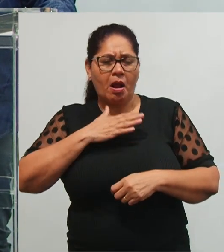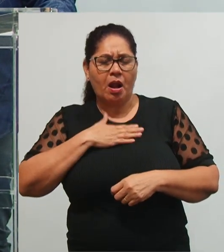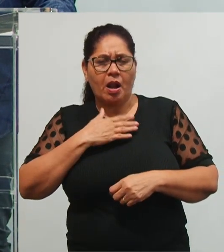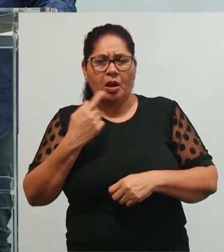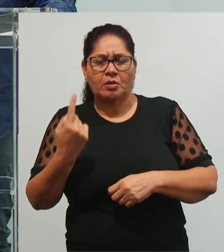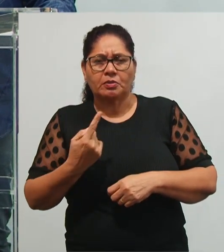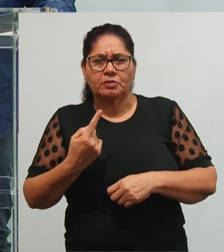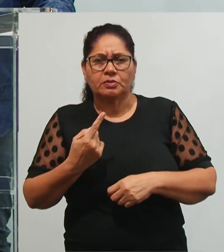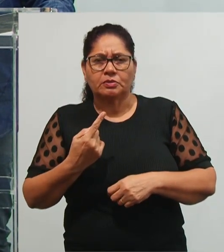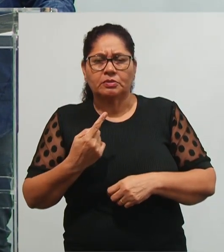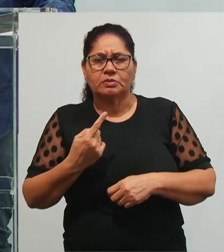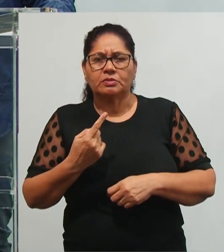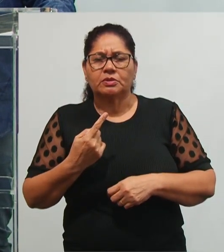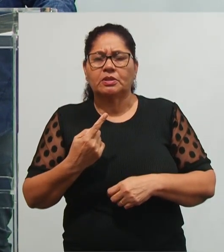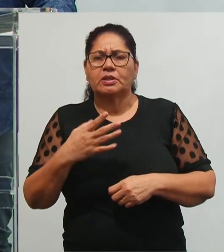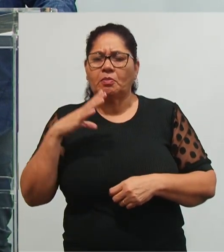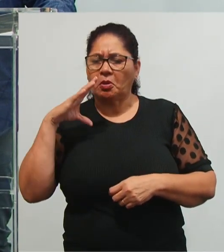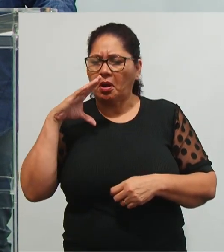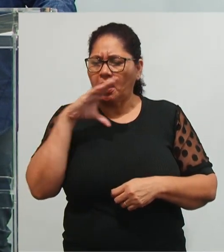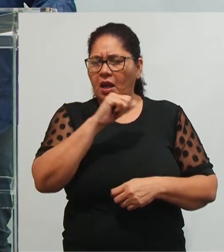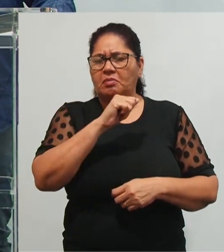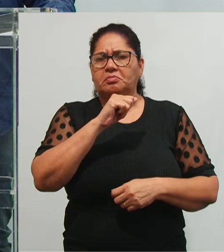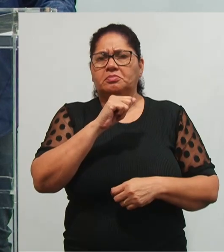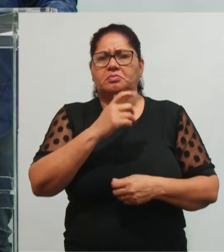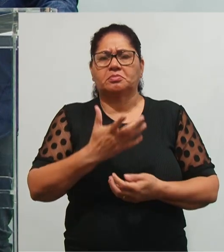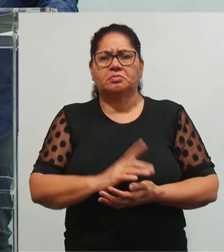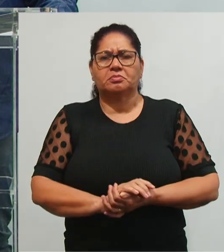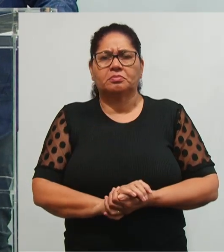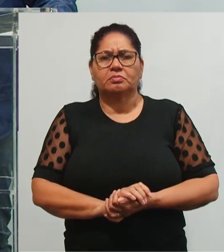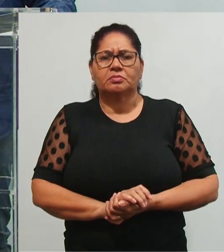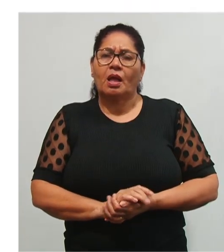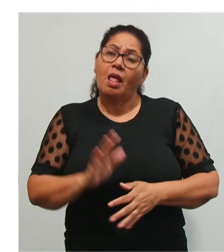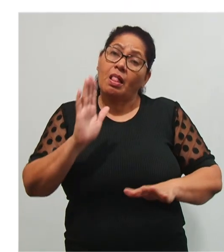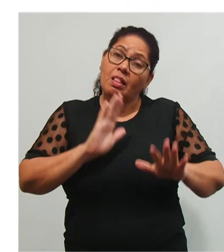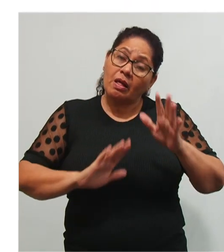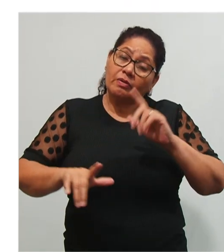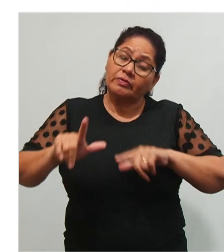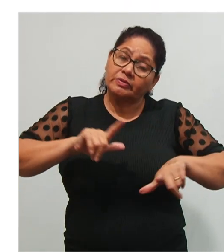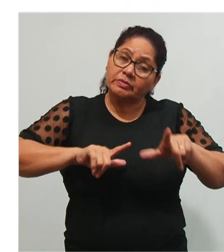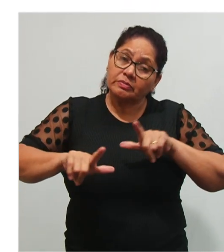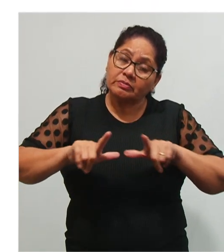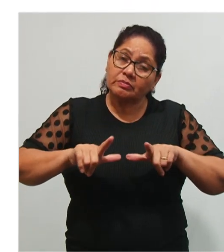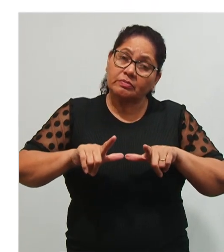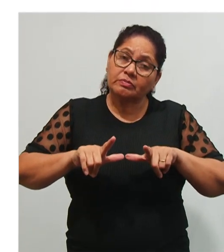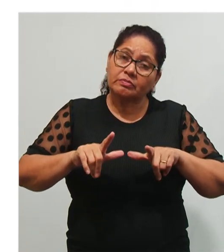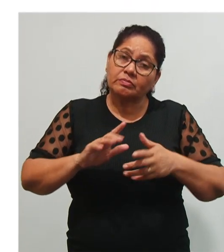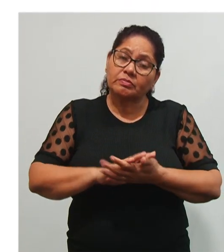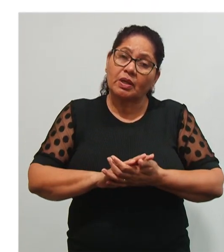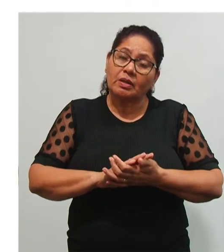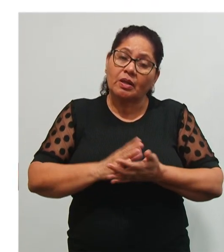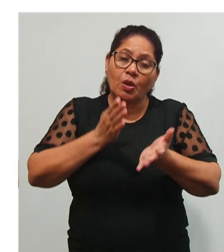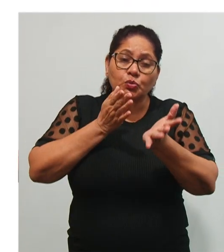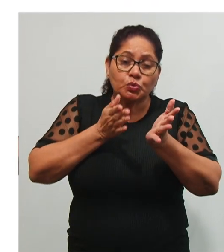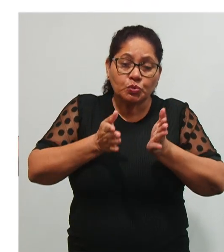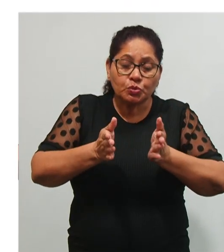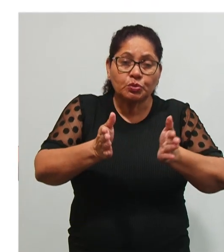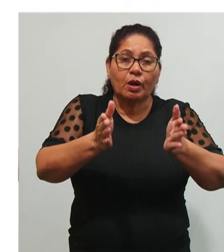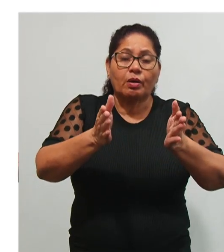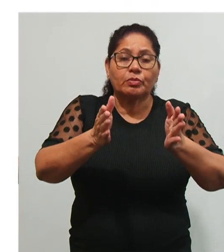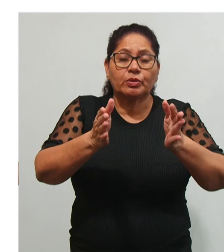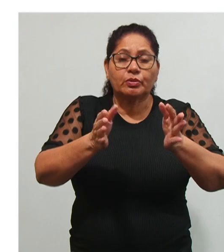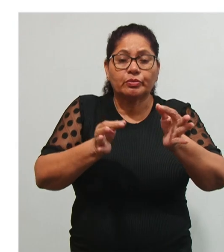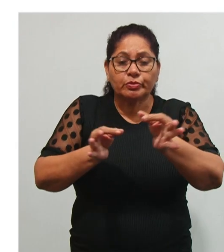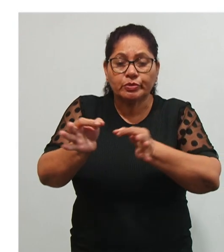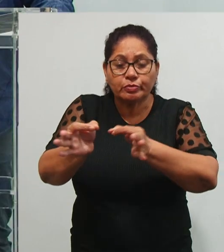possibilidade de dizer para nós mesmos, né, sejamos ágeis, né? e talvez trabalhar